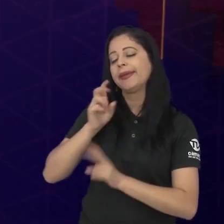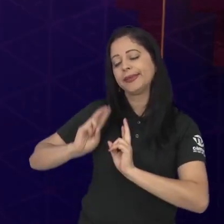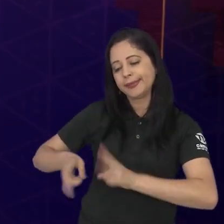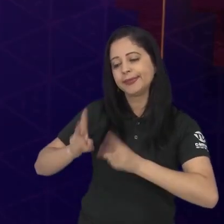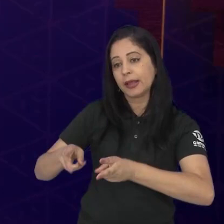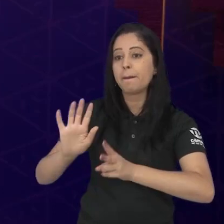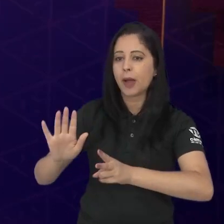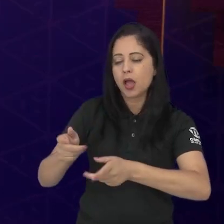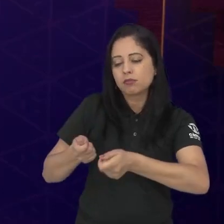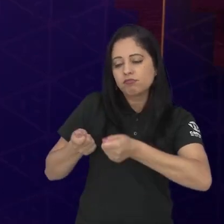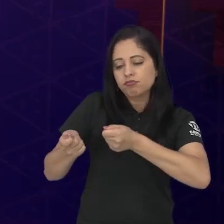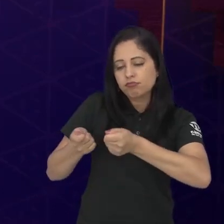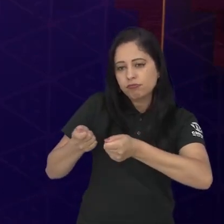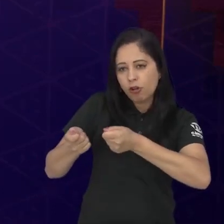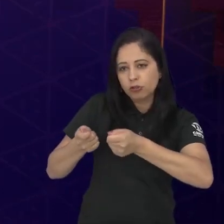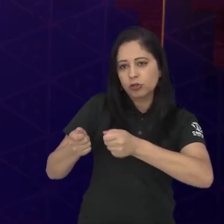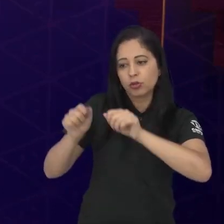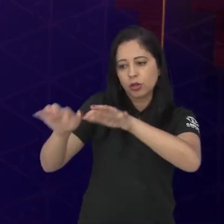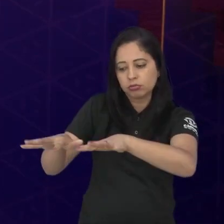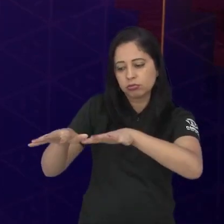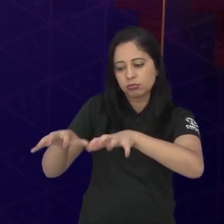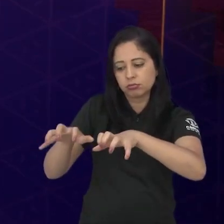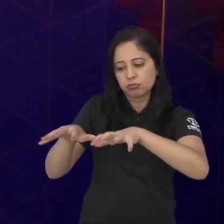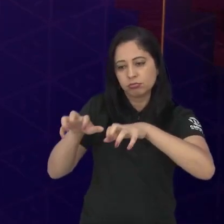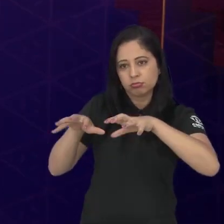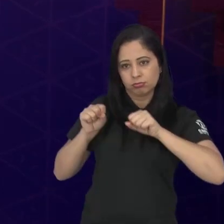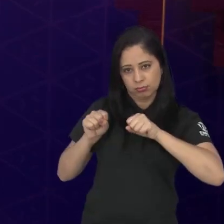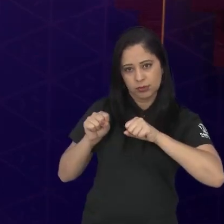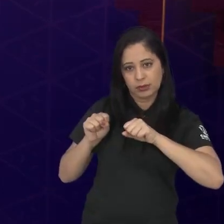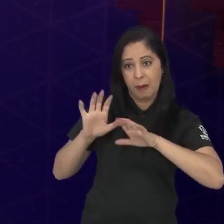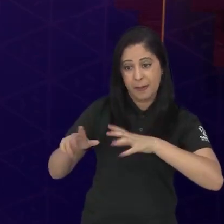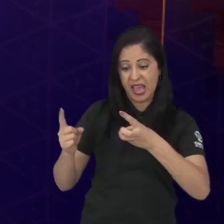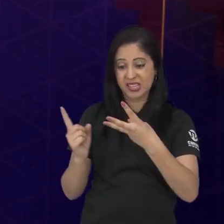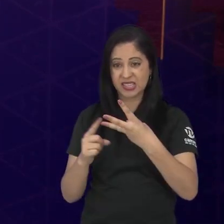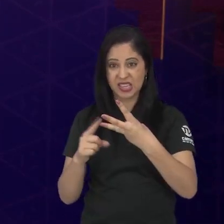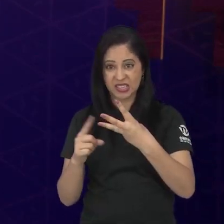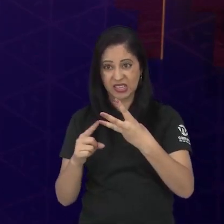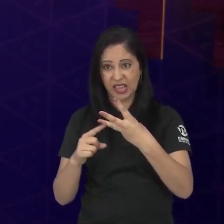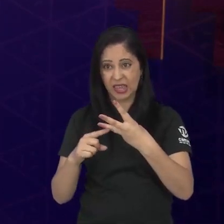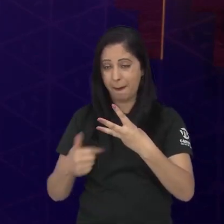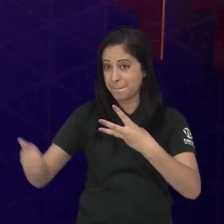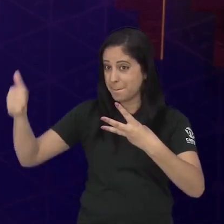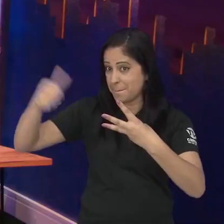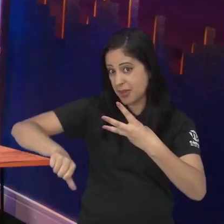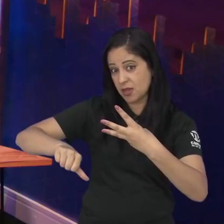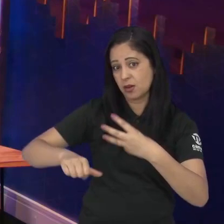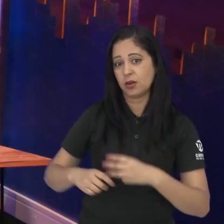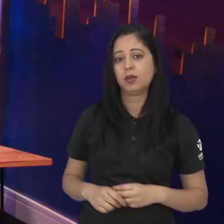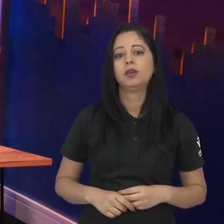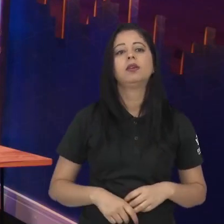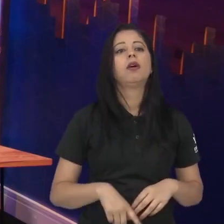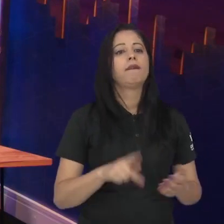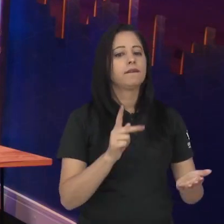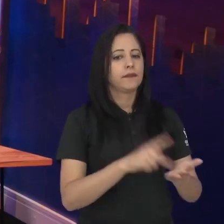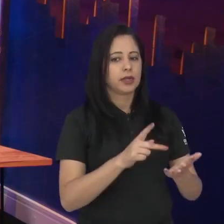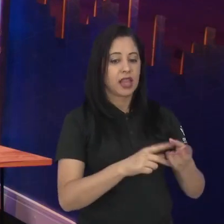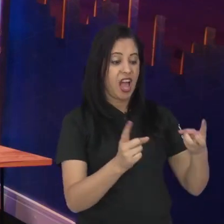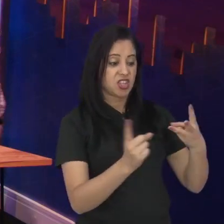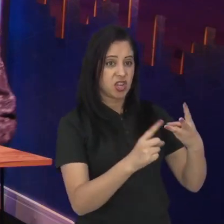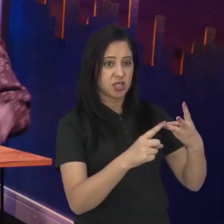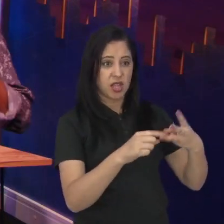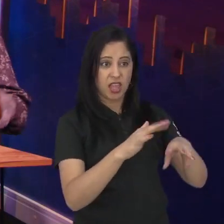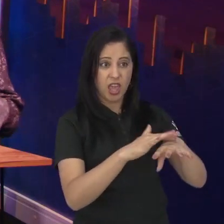está controlada, porque a gente tem como combater ela. Mas a varíola era muito mais letal. Exatamente, realmente muito